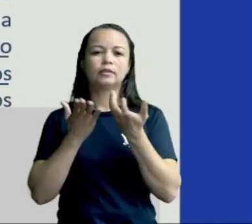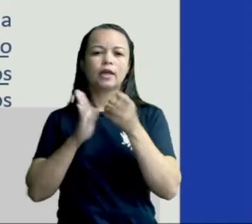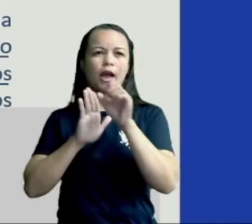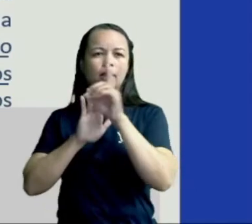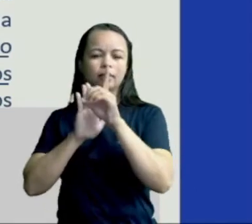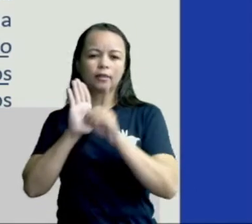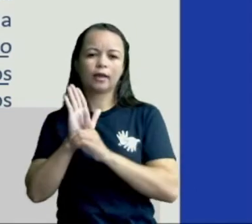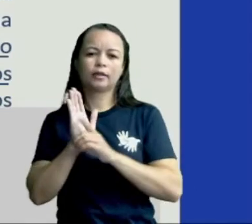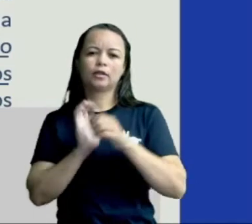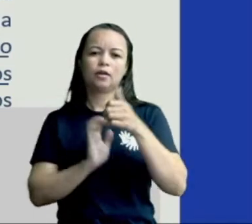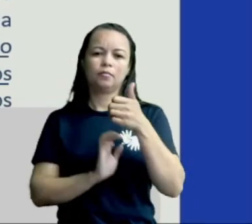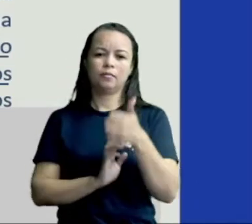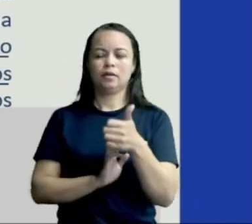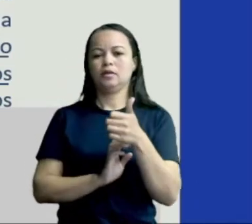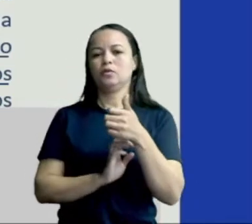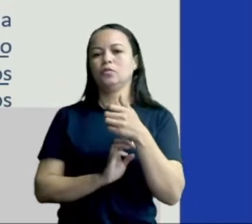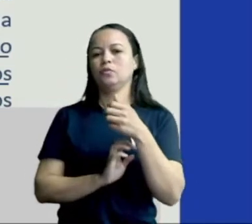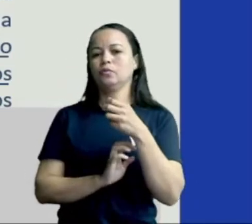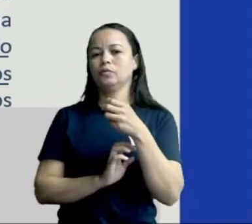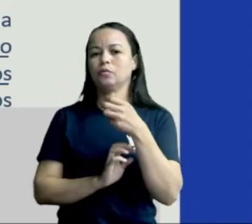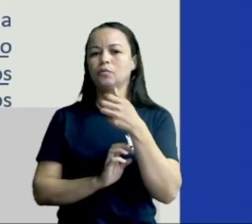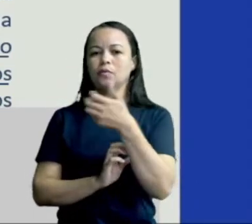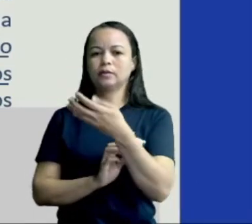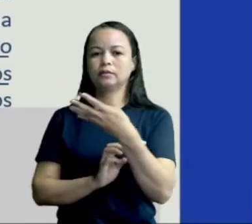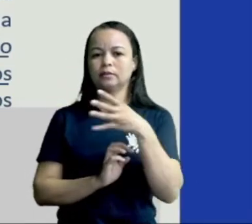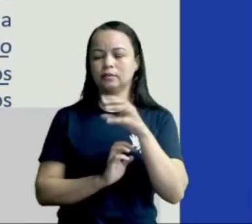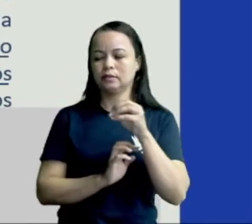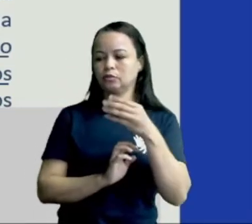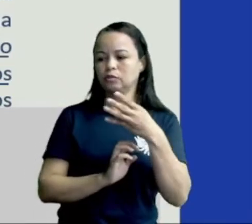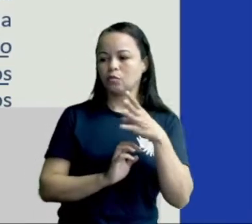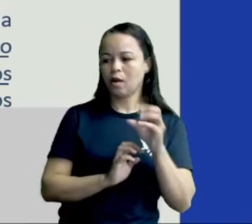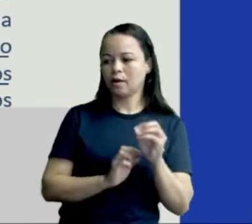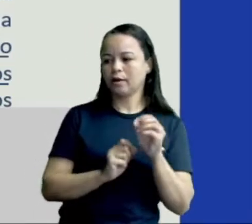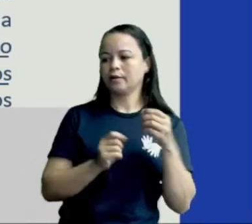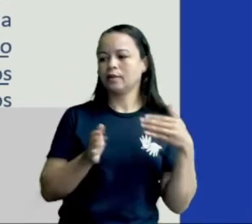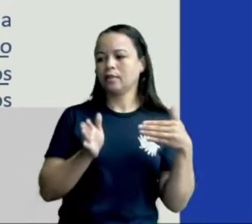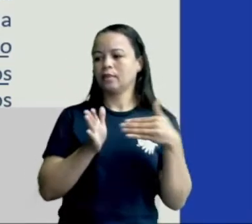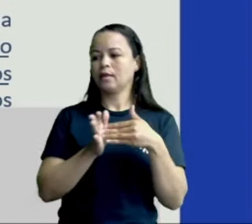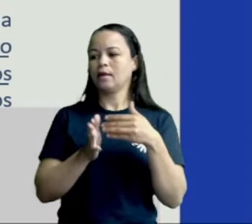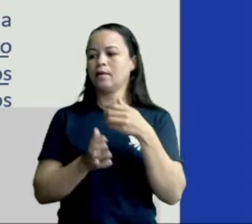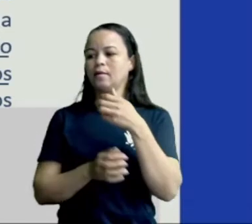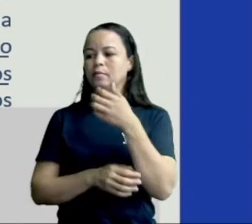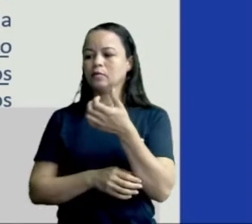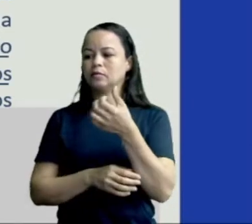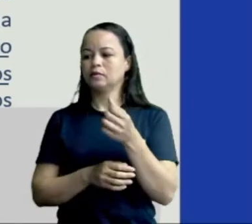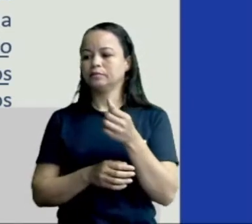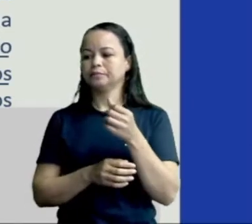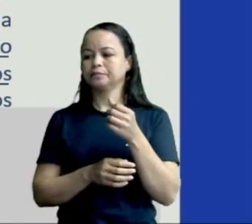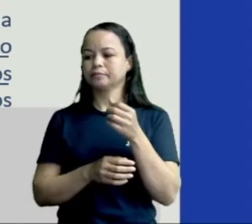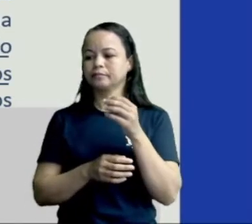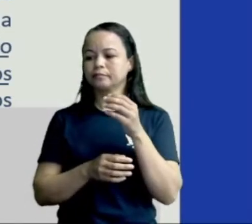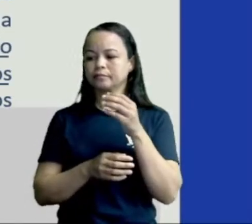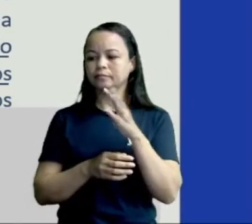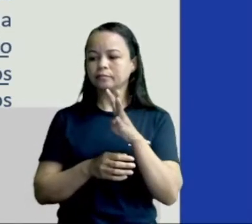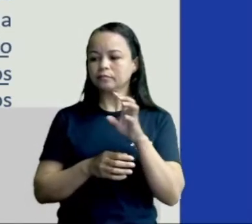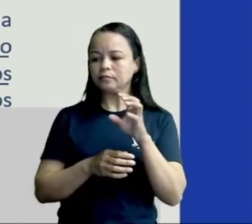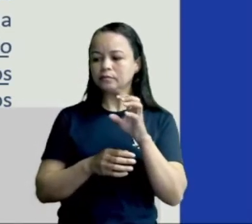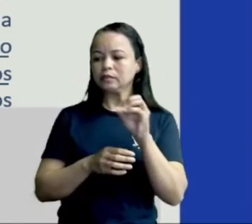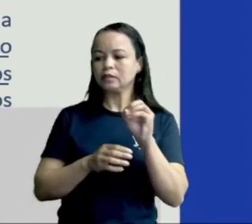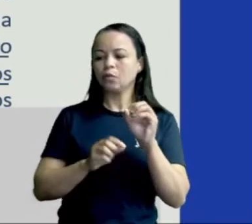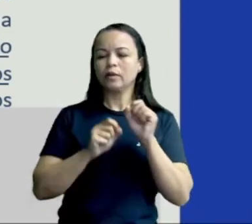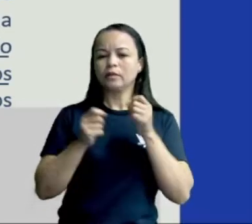e 1650 e resultou na expulsão dos holandeses das terras brasileiras. A denominada